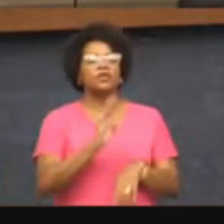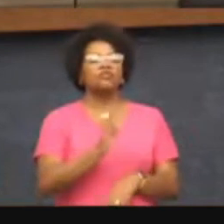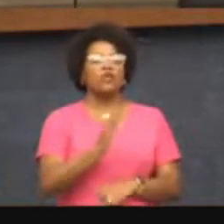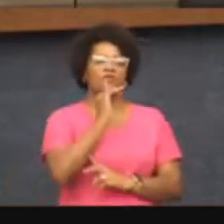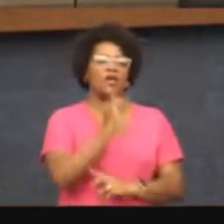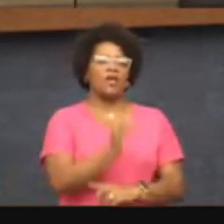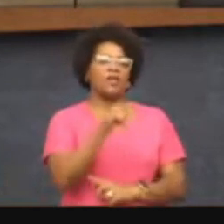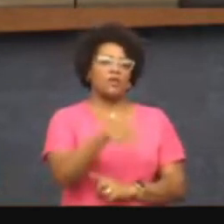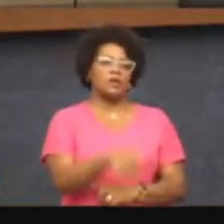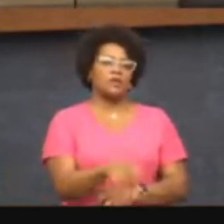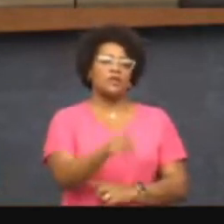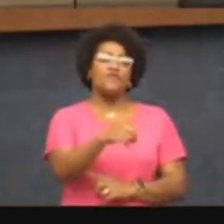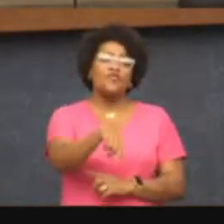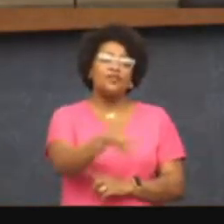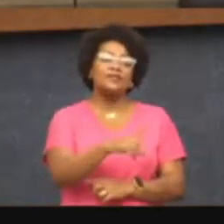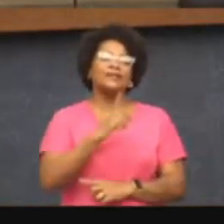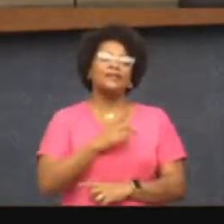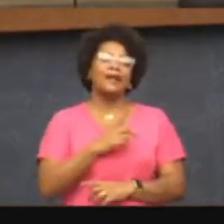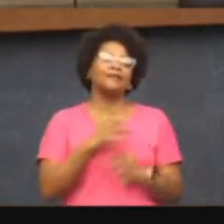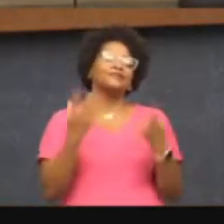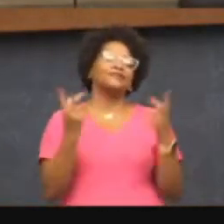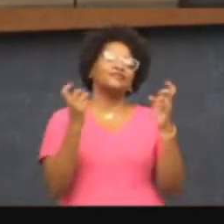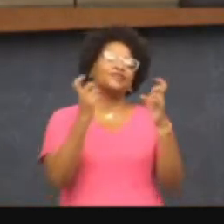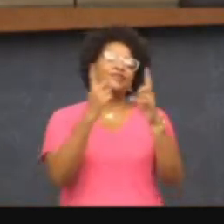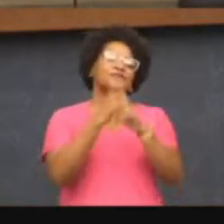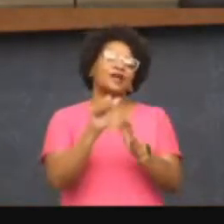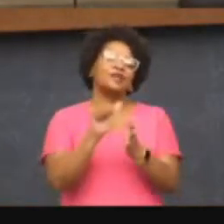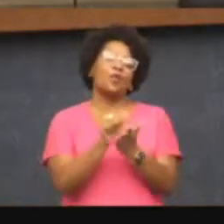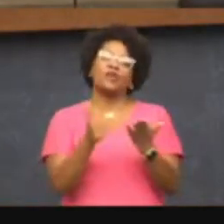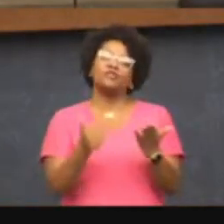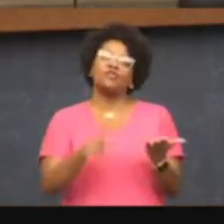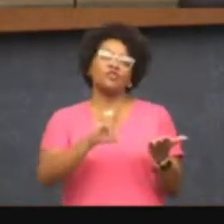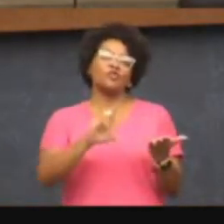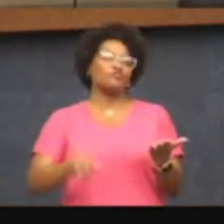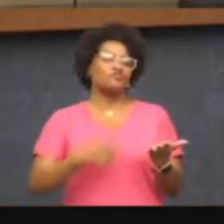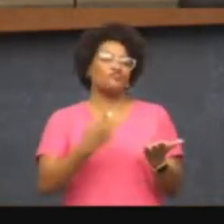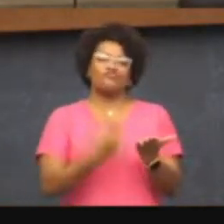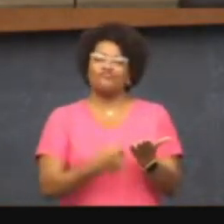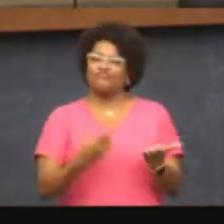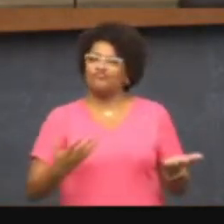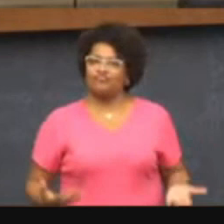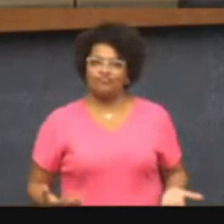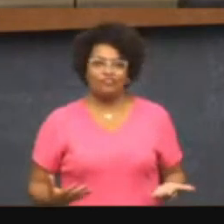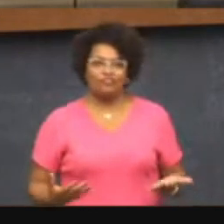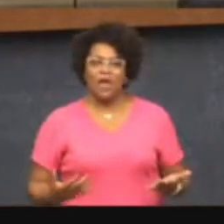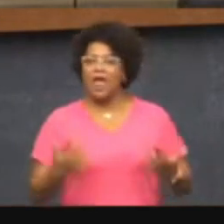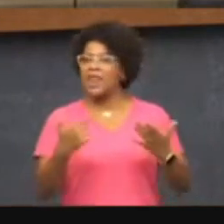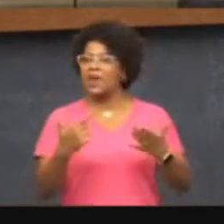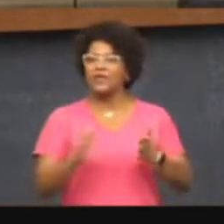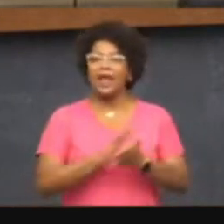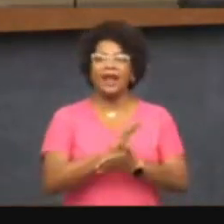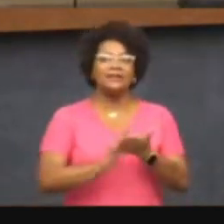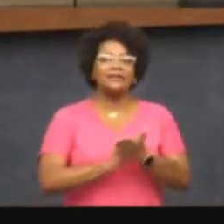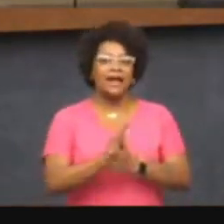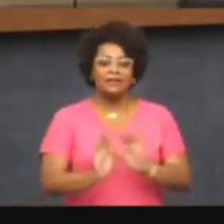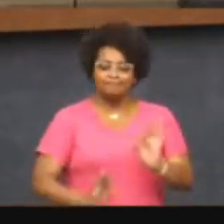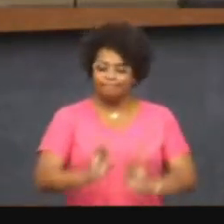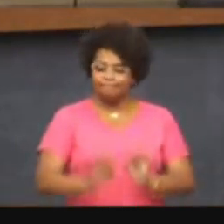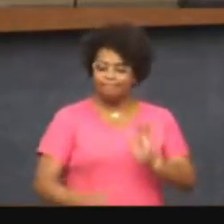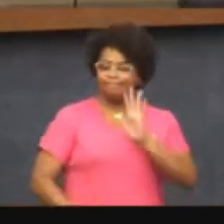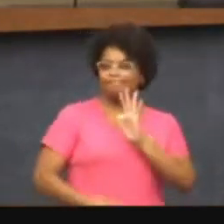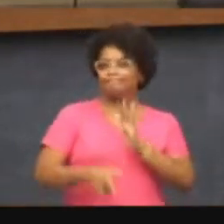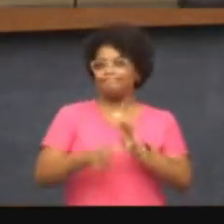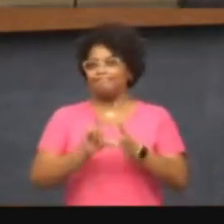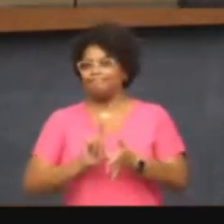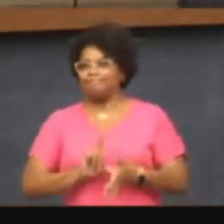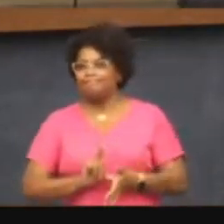na medida que vocês estão fazendo os compromissos. Não está havendo um pingo de antecedência. Isso não traz transparência, porque o que a